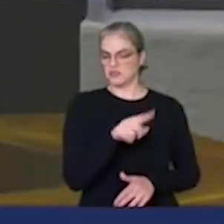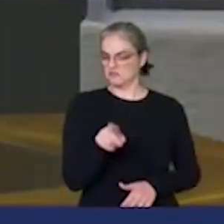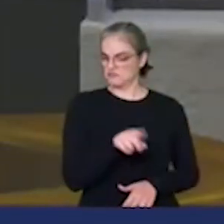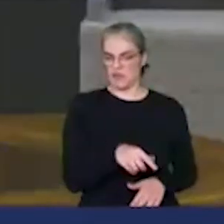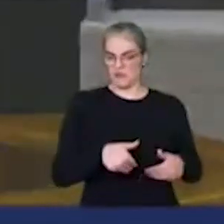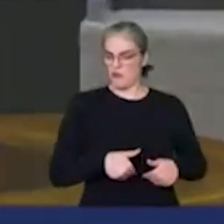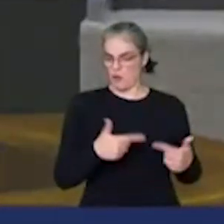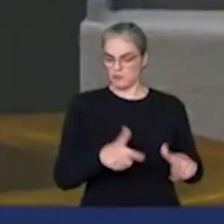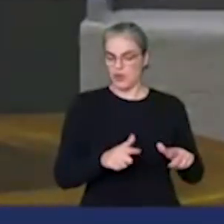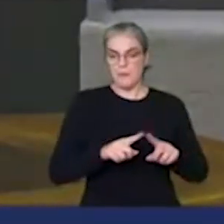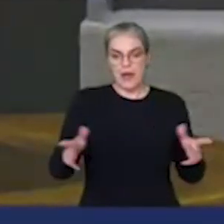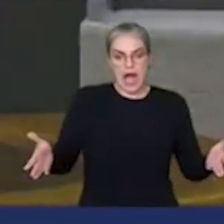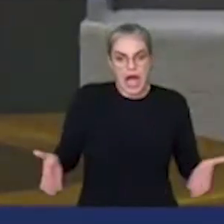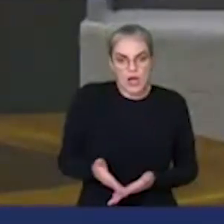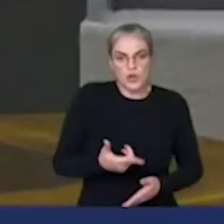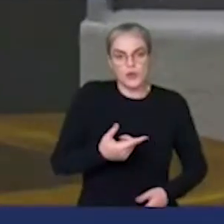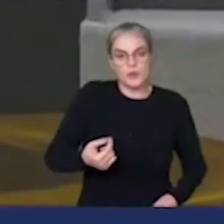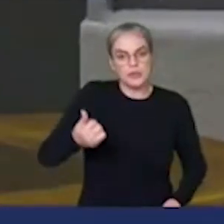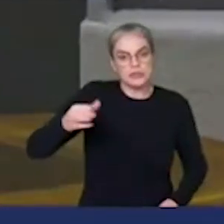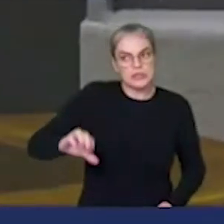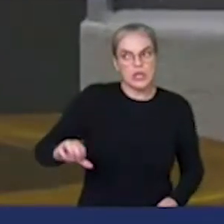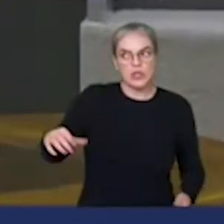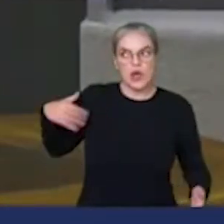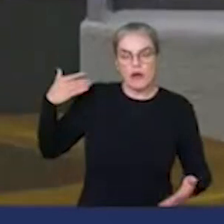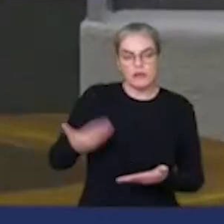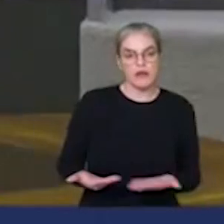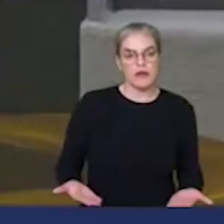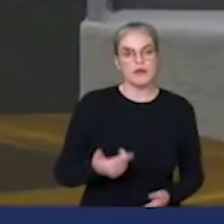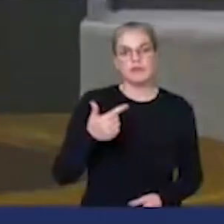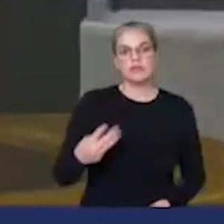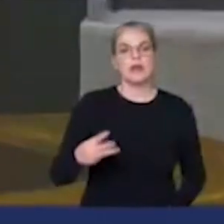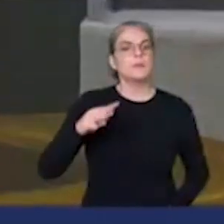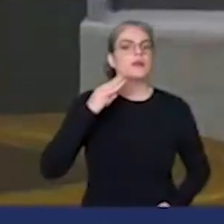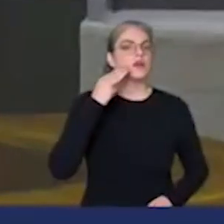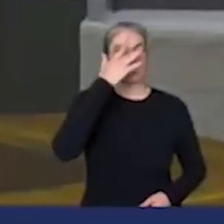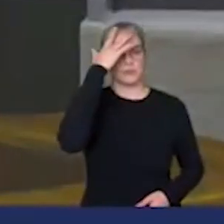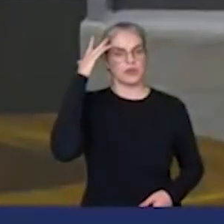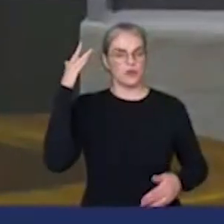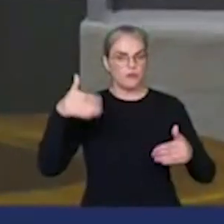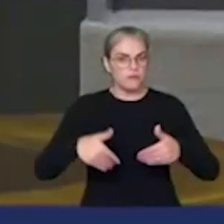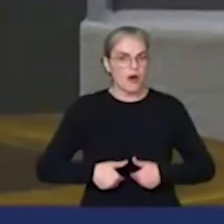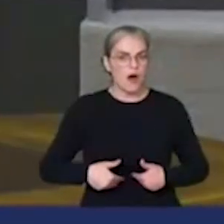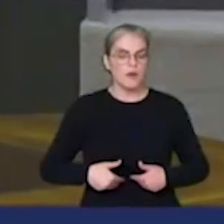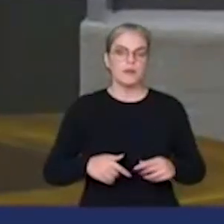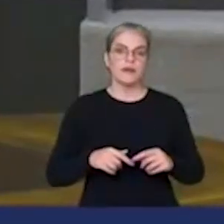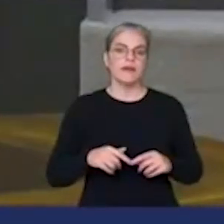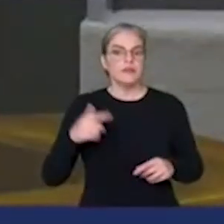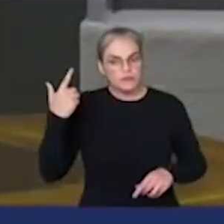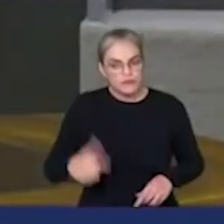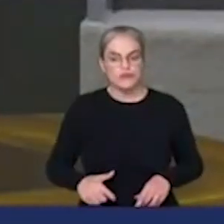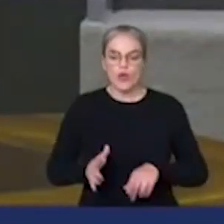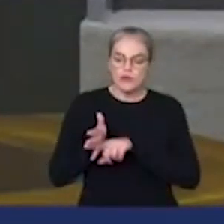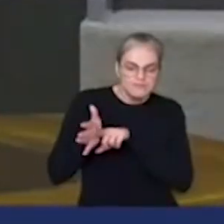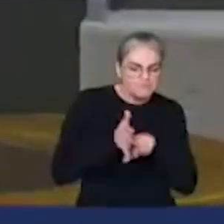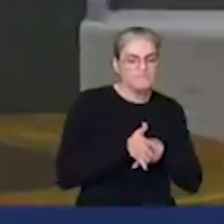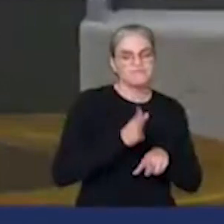23 milhões de brasileiros passando fome. E agora nós, novamente, no mapa da fome, com